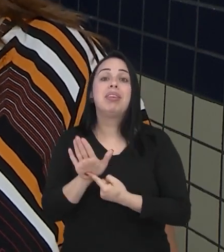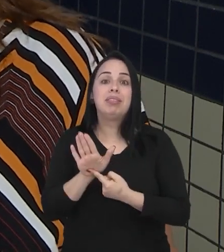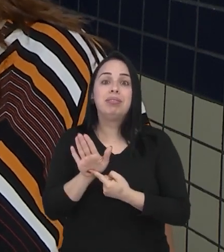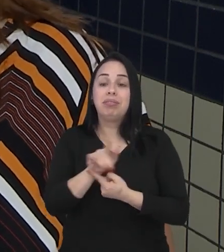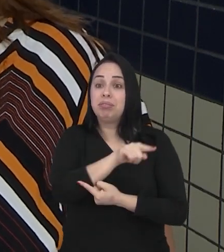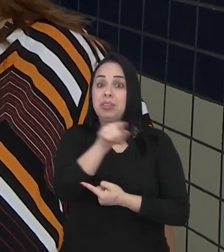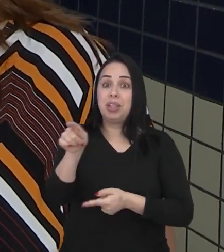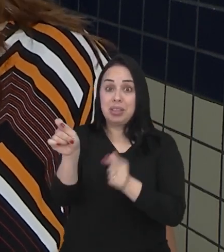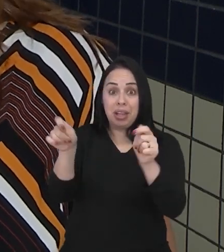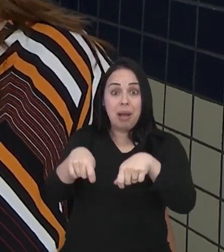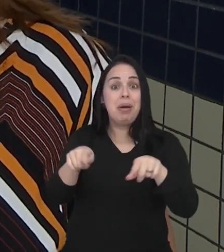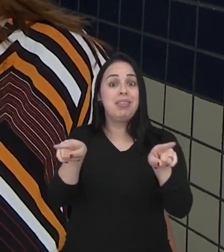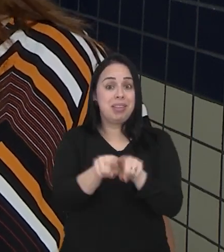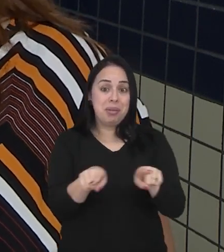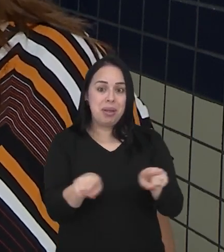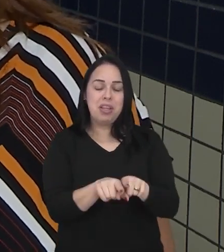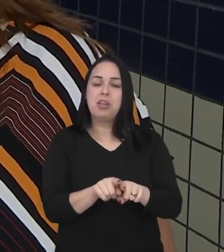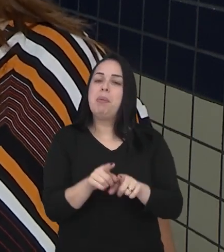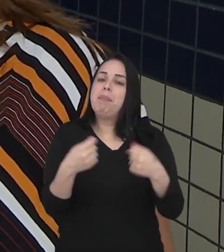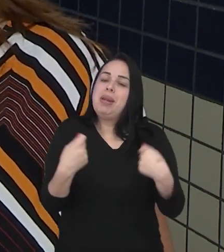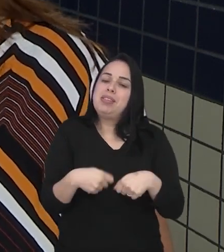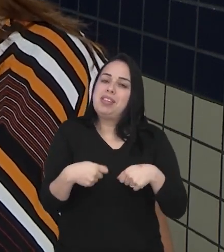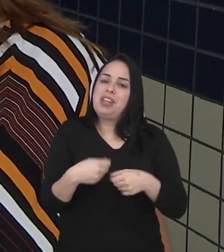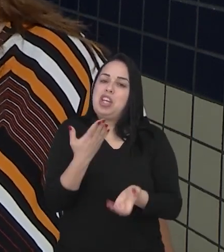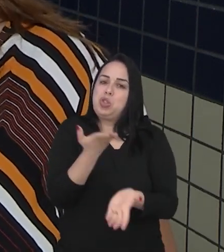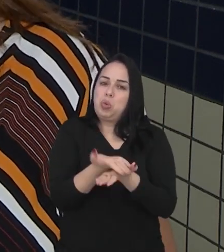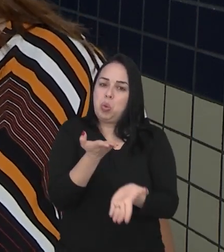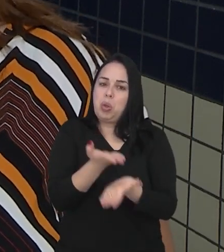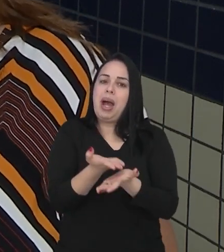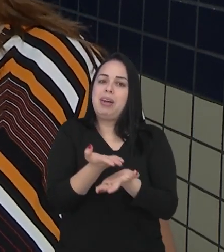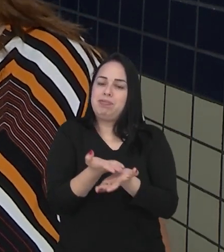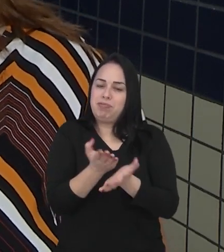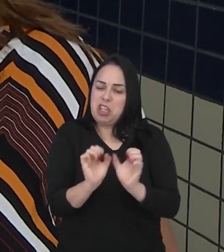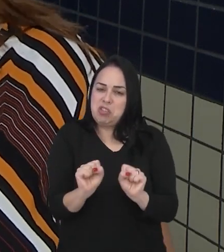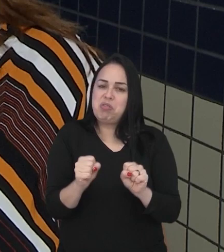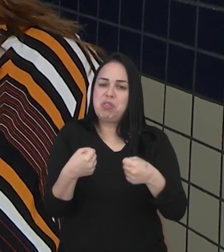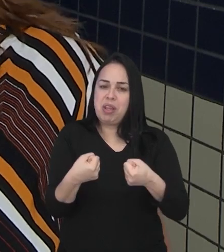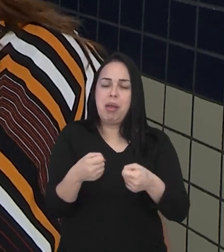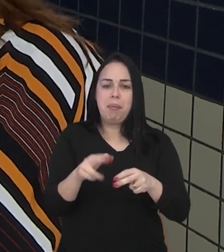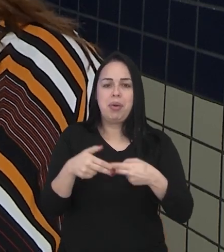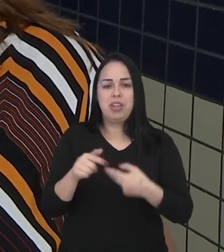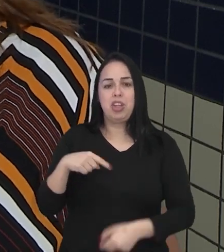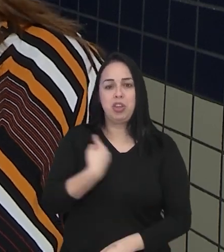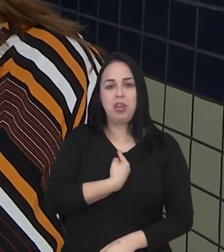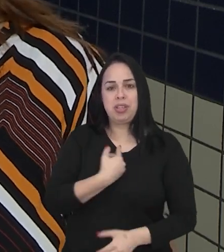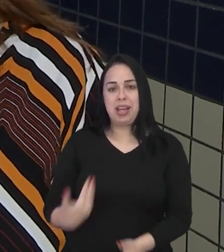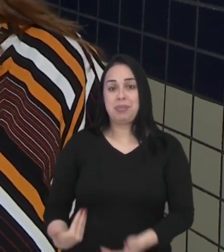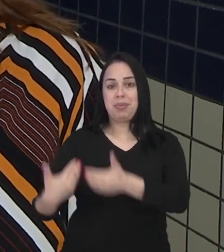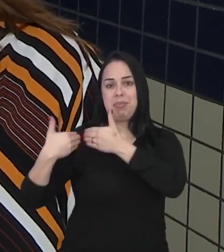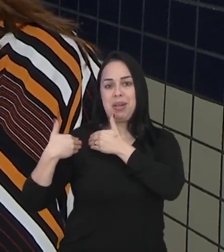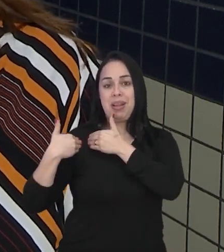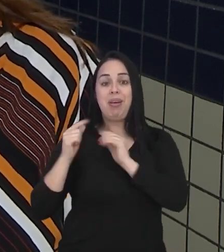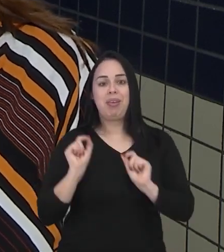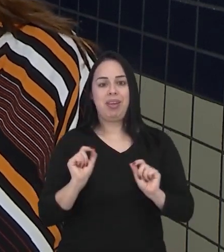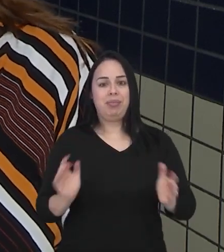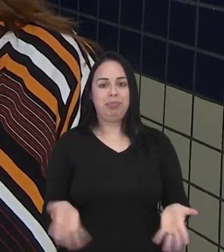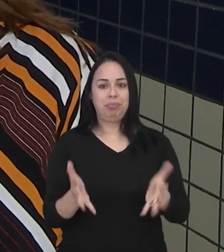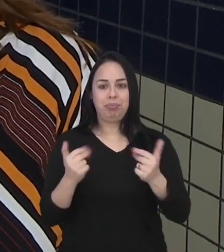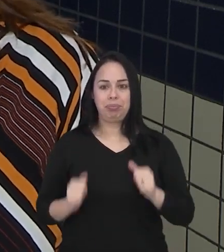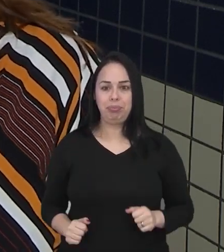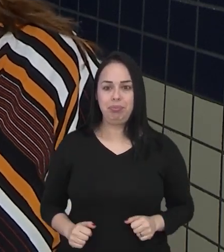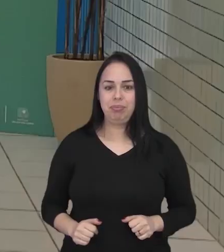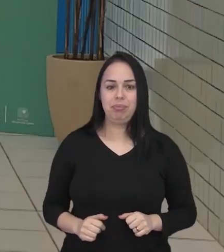para mostrar que todos são capazes, Basta correr atrás, se esforçar. Então, acho que o nosso papel enquanto educadores